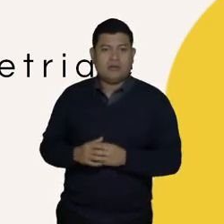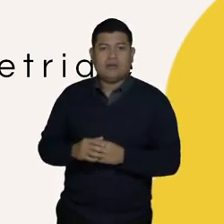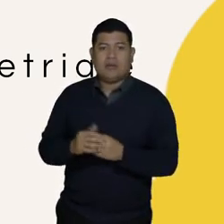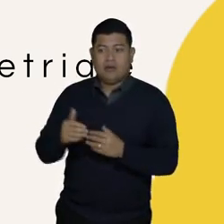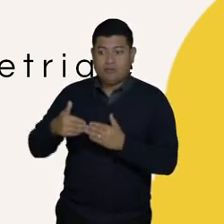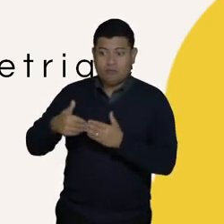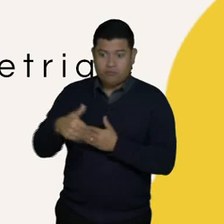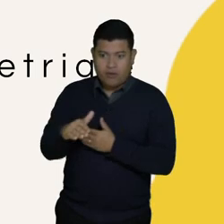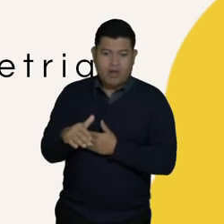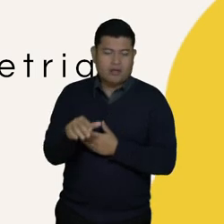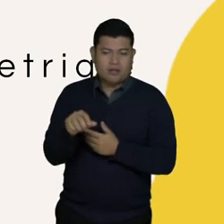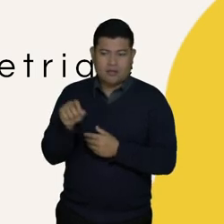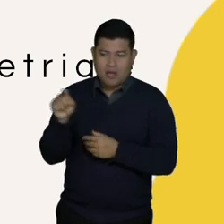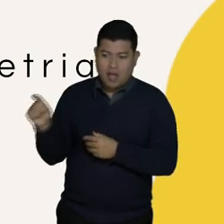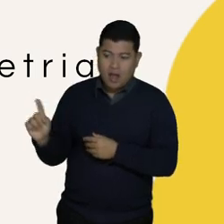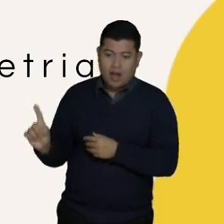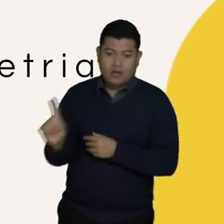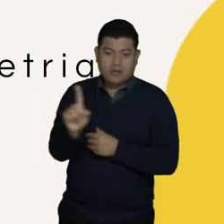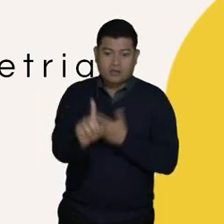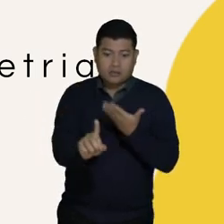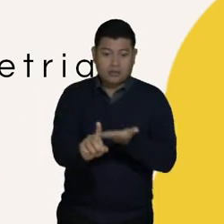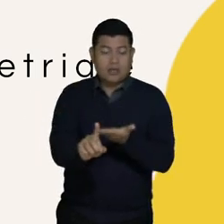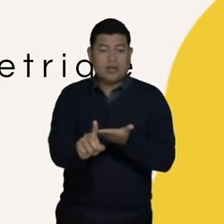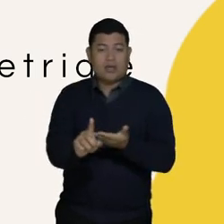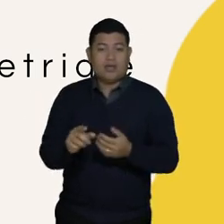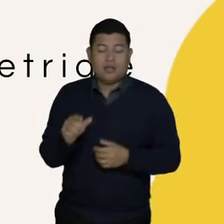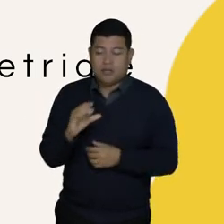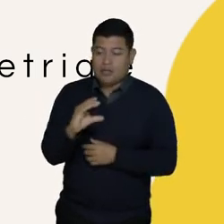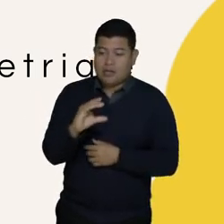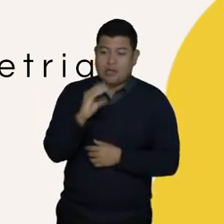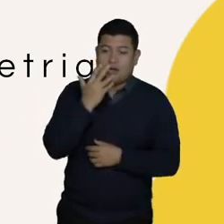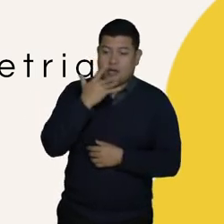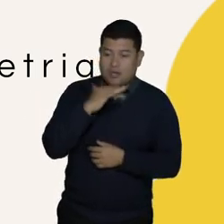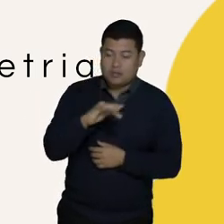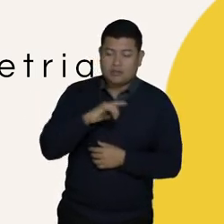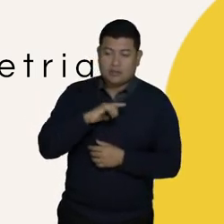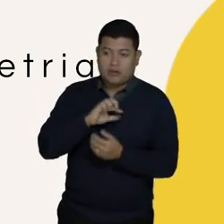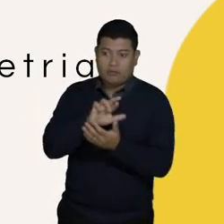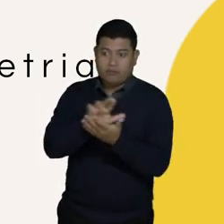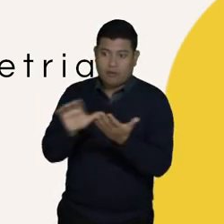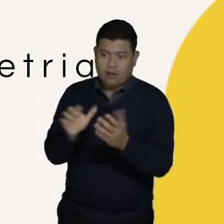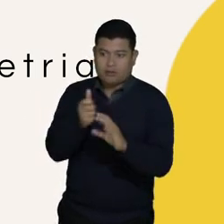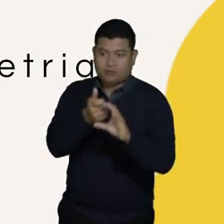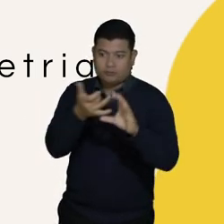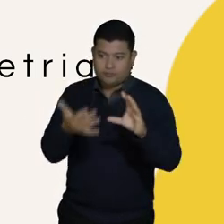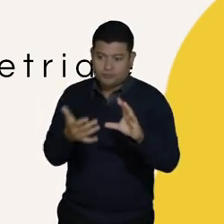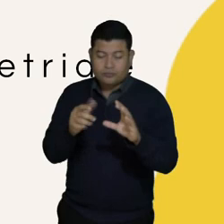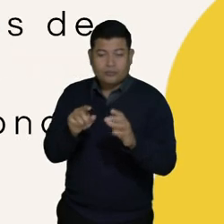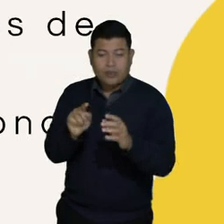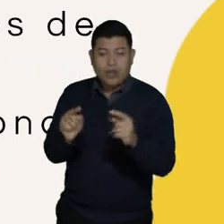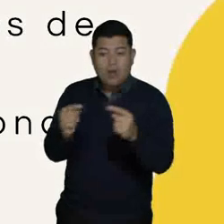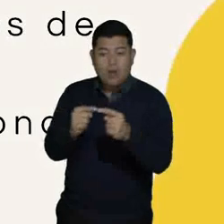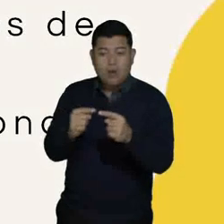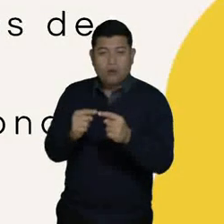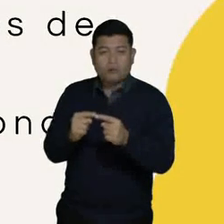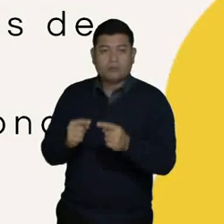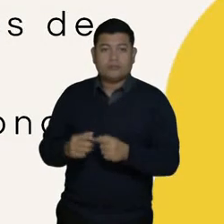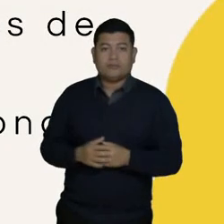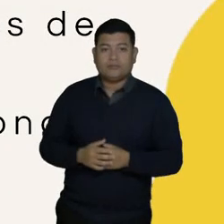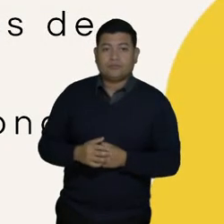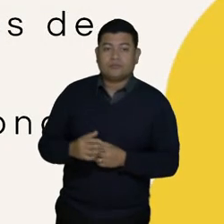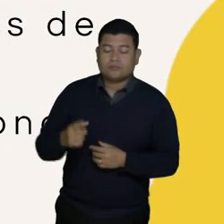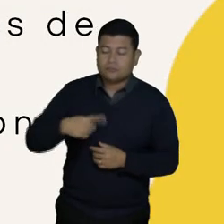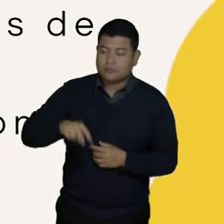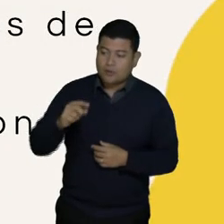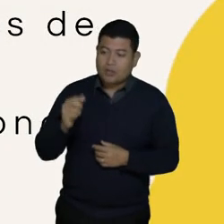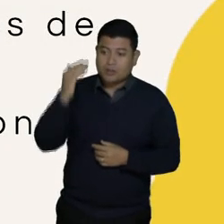aquelas crianças que apresentarem determinadas características e que ã não sabe